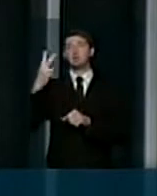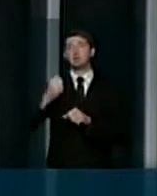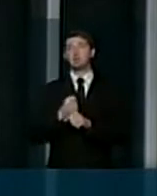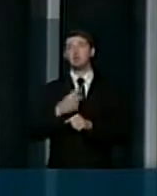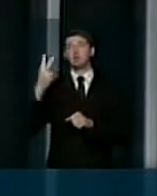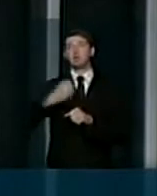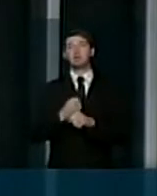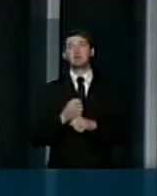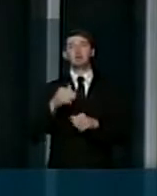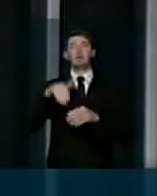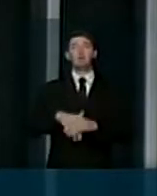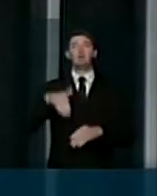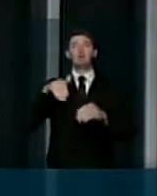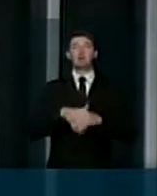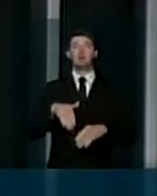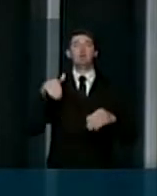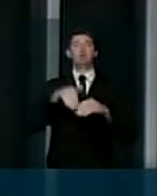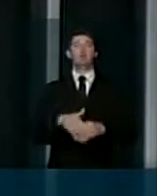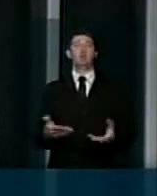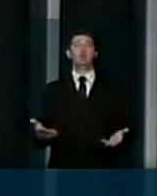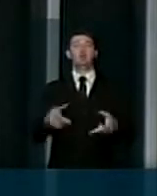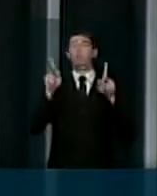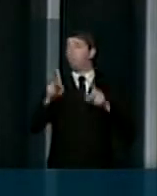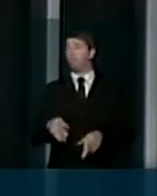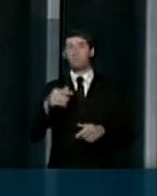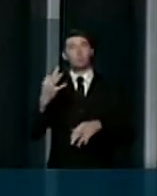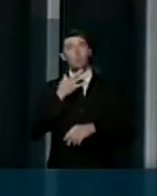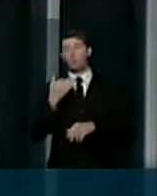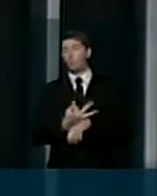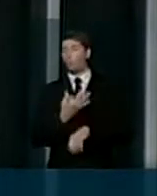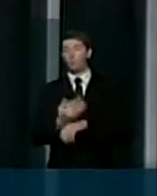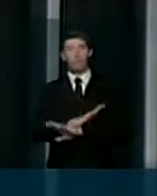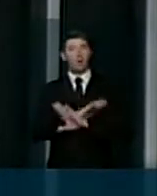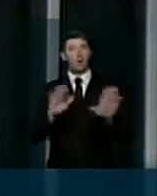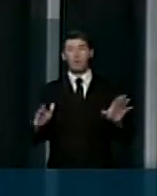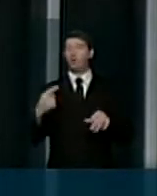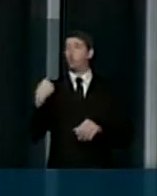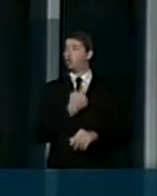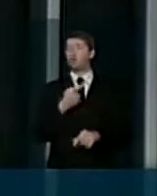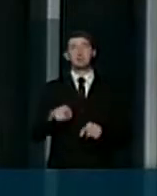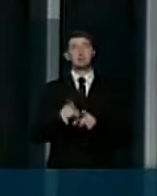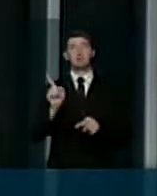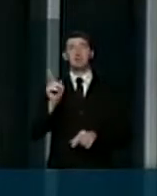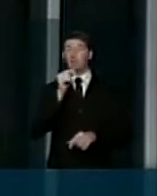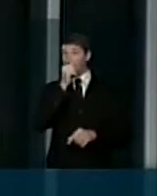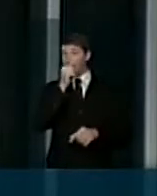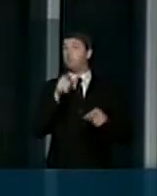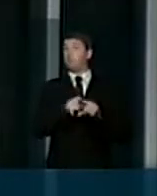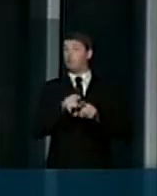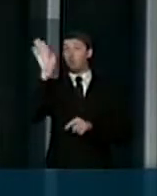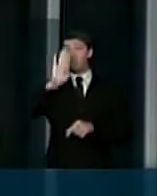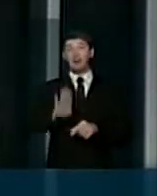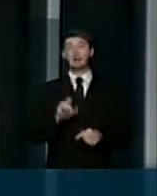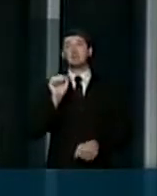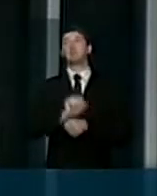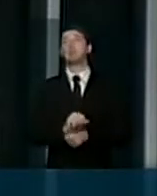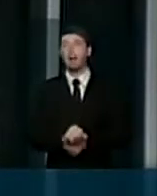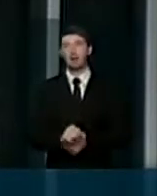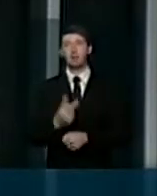Ninguém mais aguenta, nem a população, deputado Décio, e nem nós, políticos e candidatos. Aliás, o país para de 2 em 2